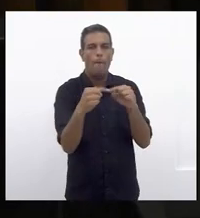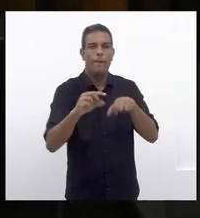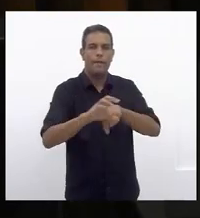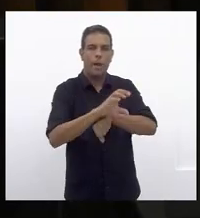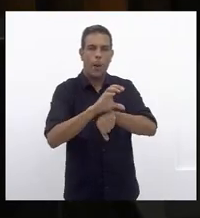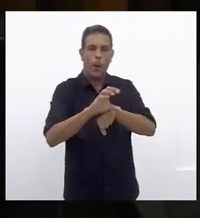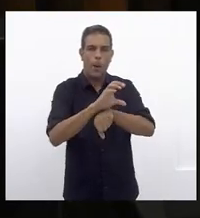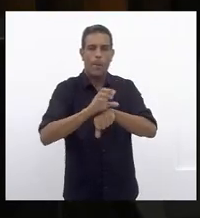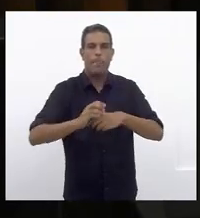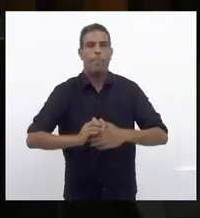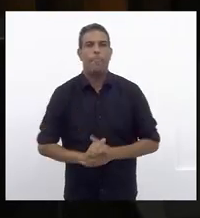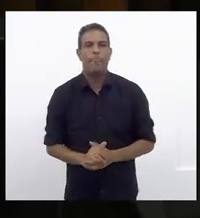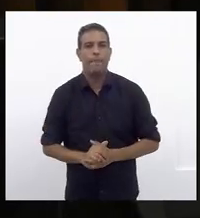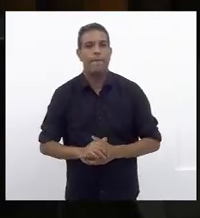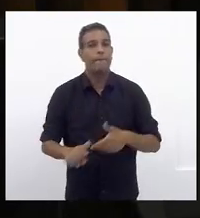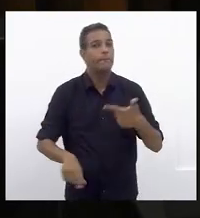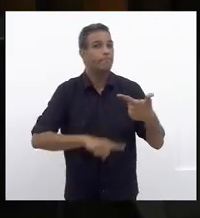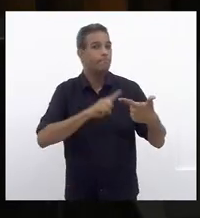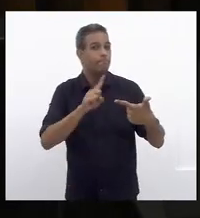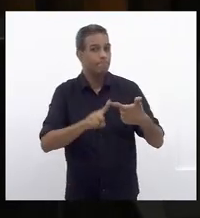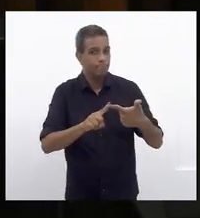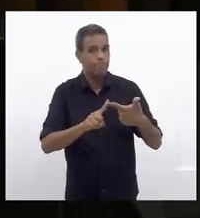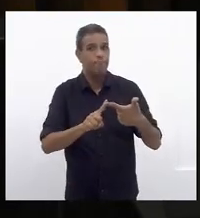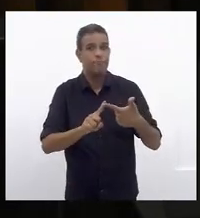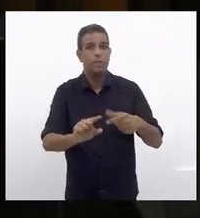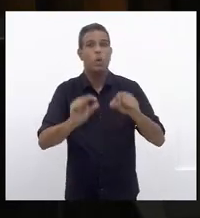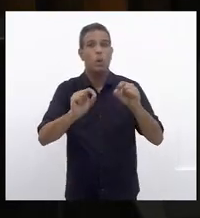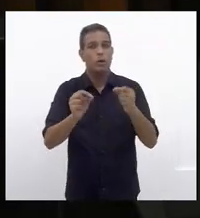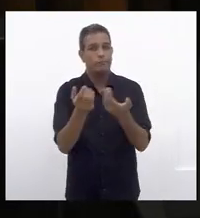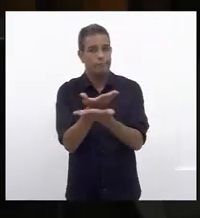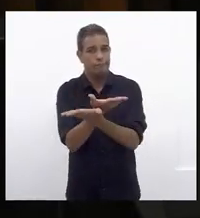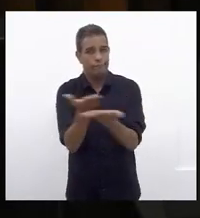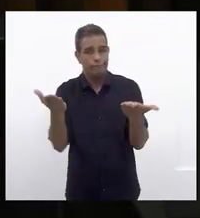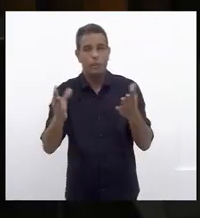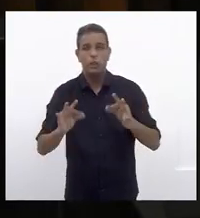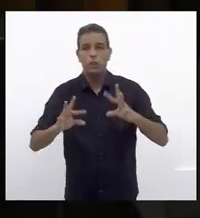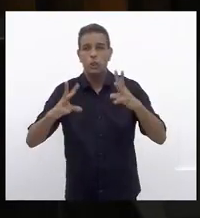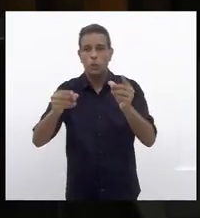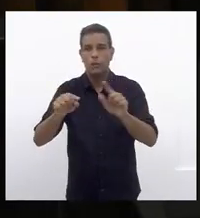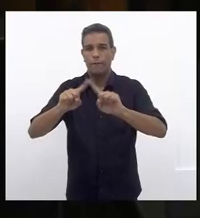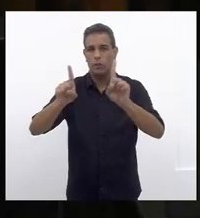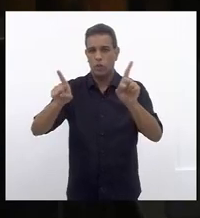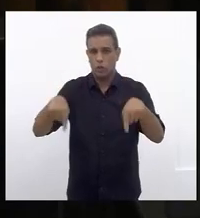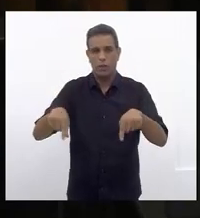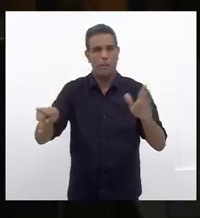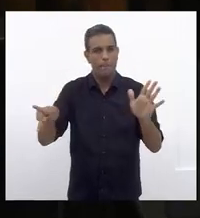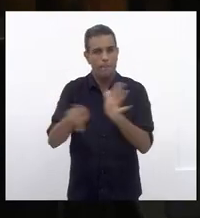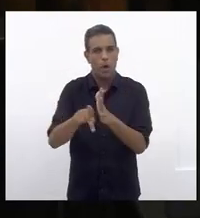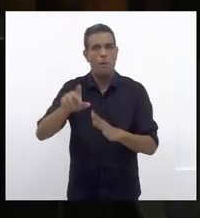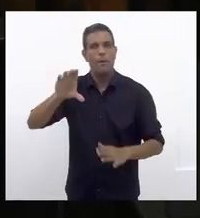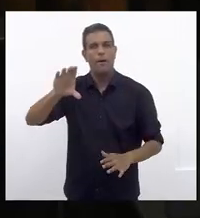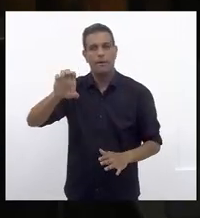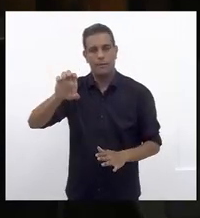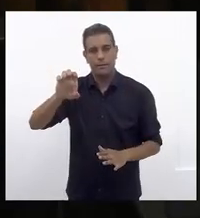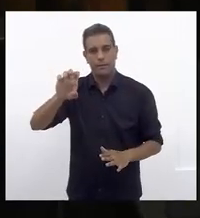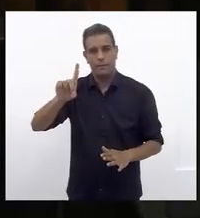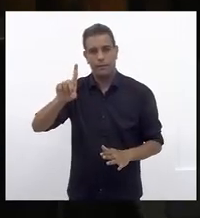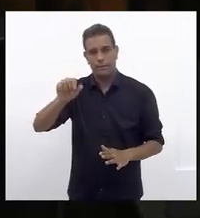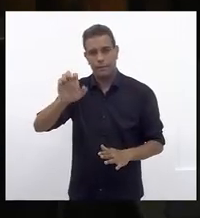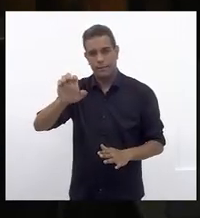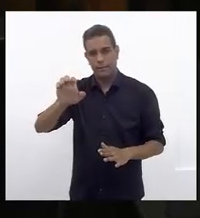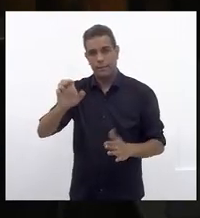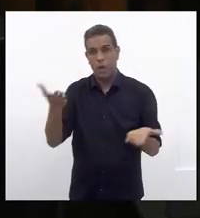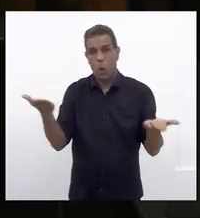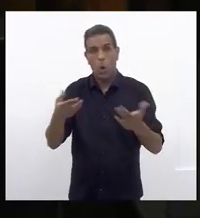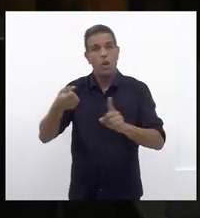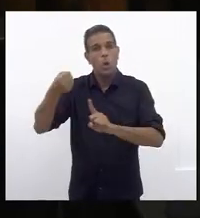constitucionalidade. Segundo, dizer aos sedanianos que aqui estão que a luta começa